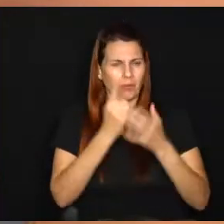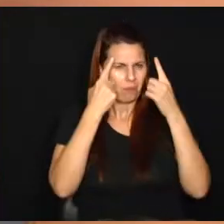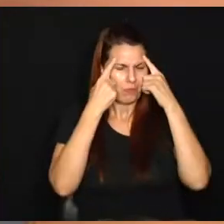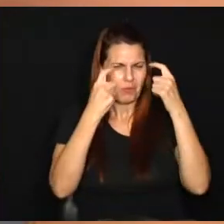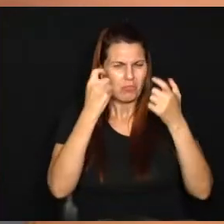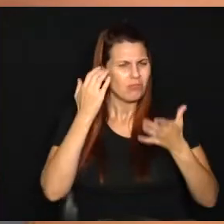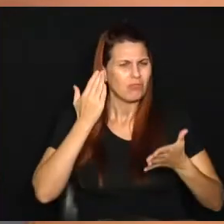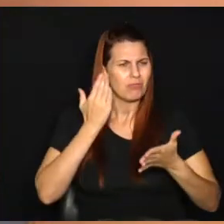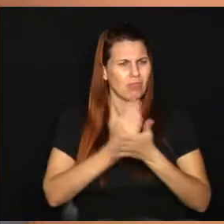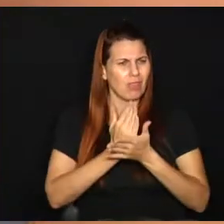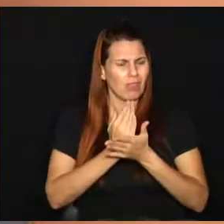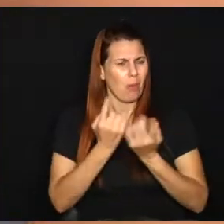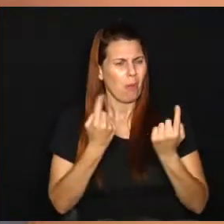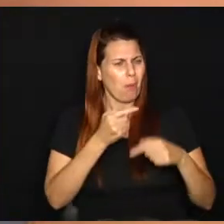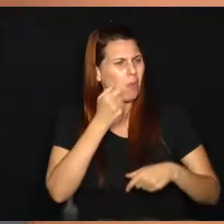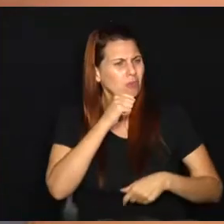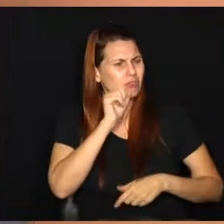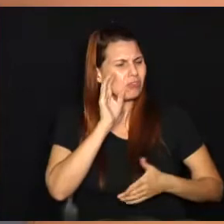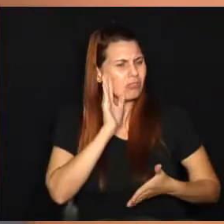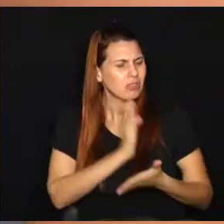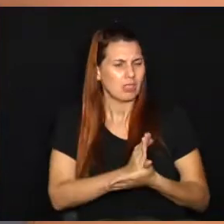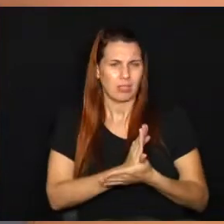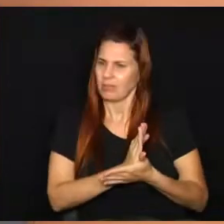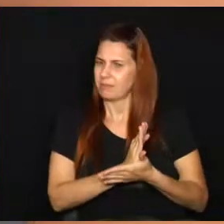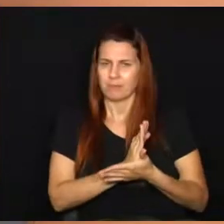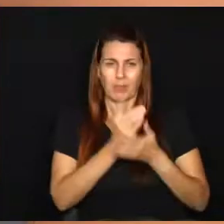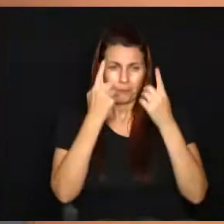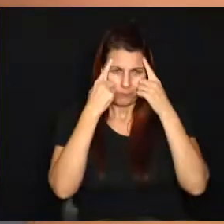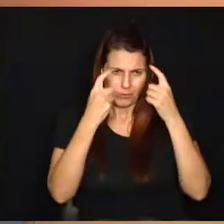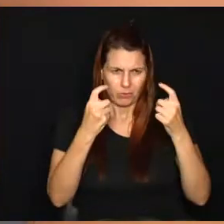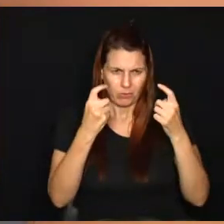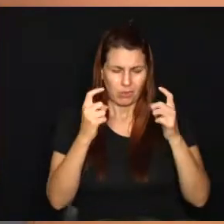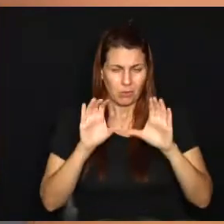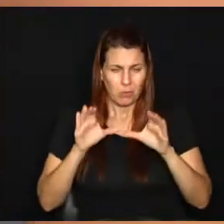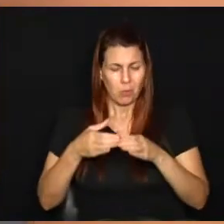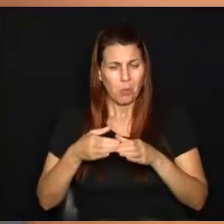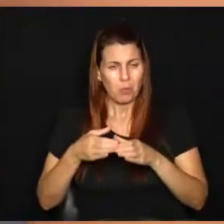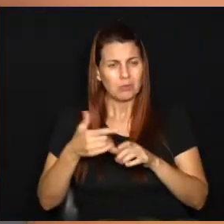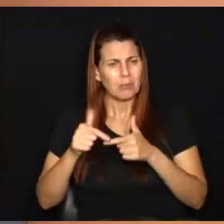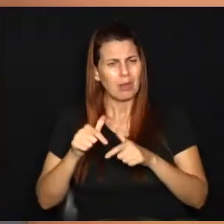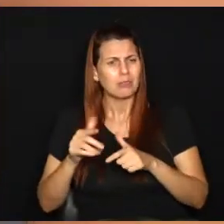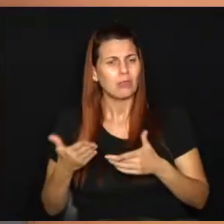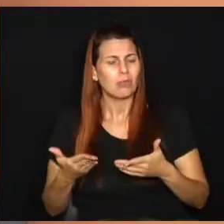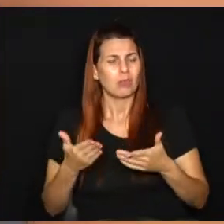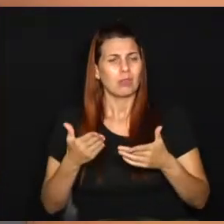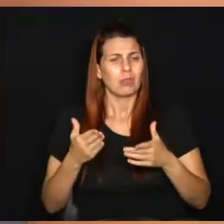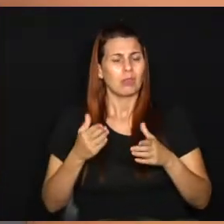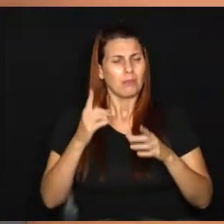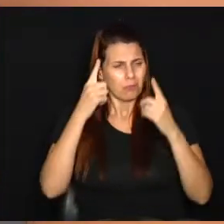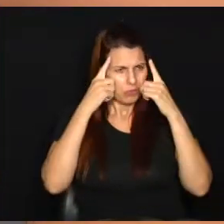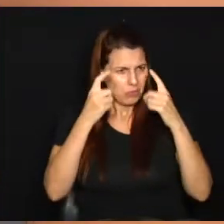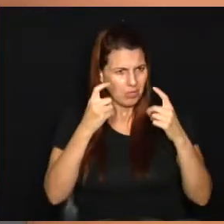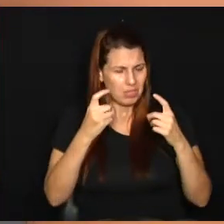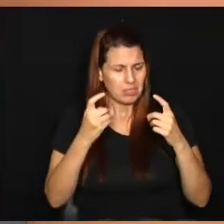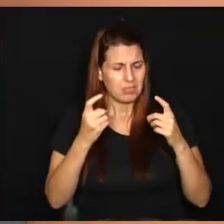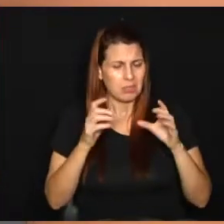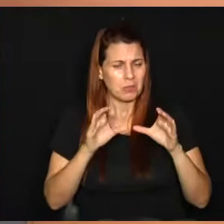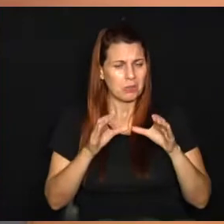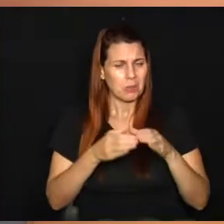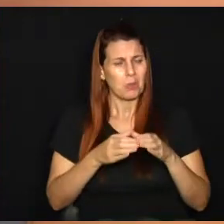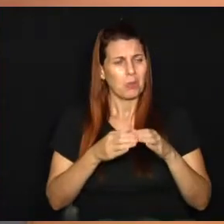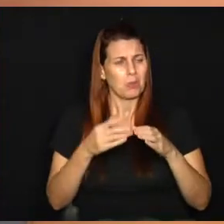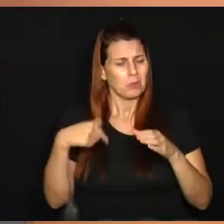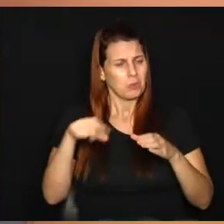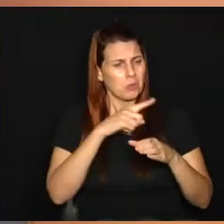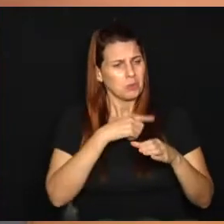violência contra as mulheres. Basta de violência contra a classe trabalhadora, basta de violência sobre os nossos jovens, sobre